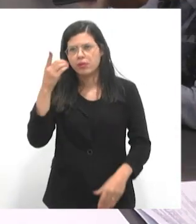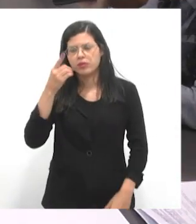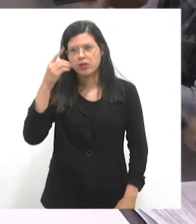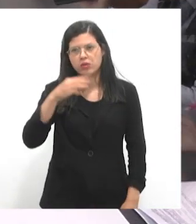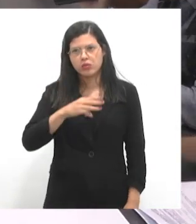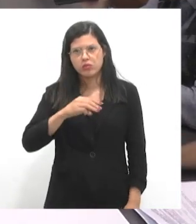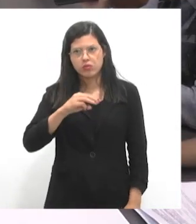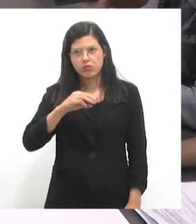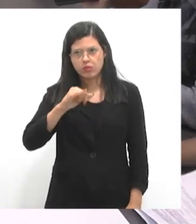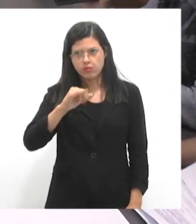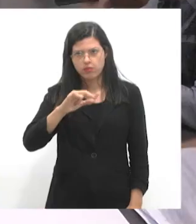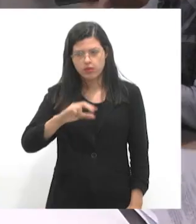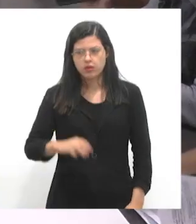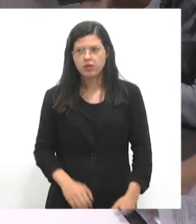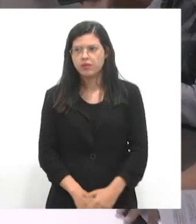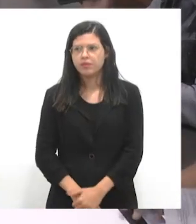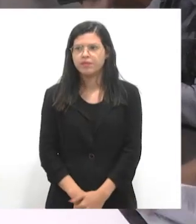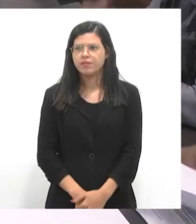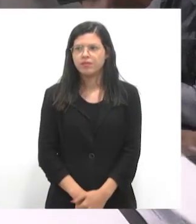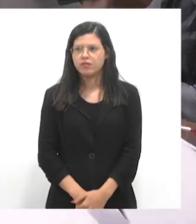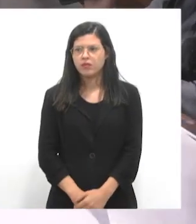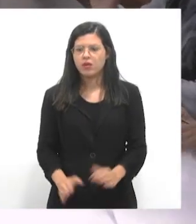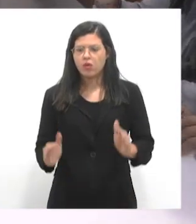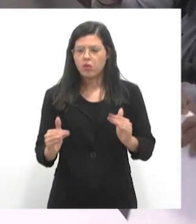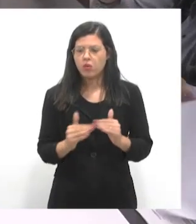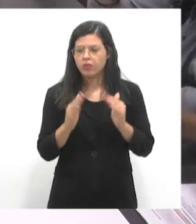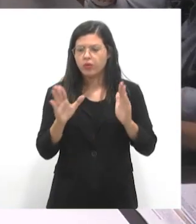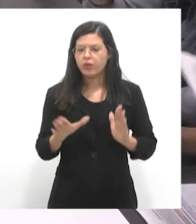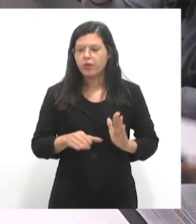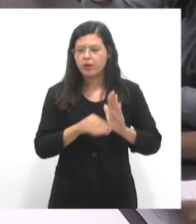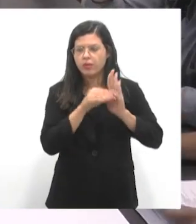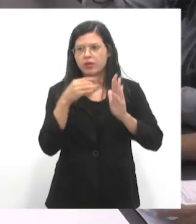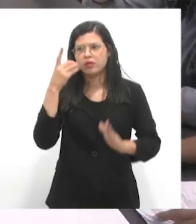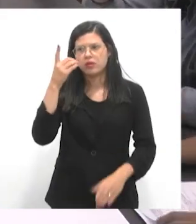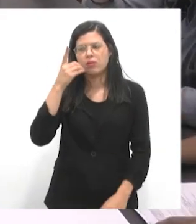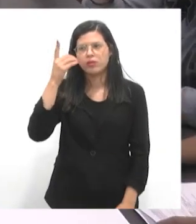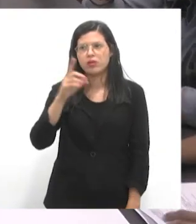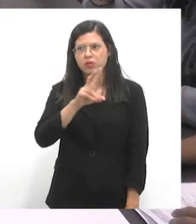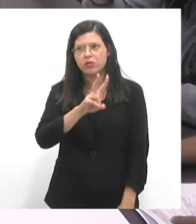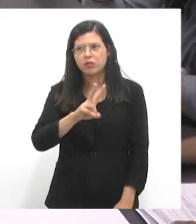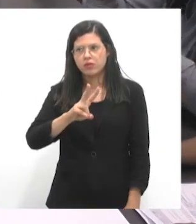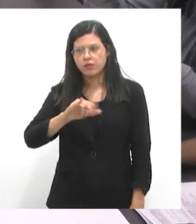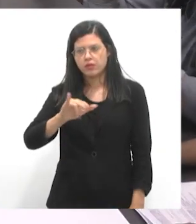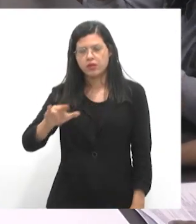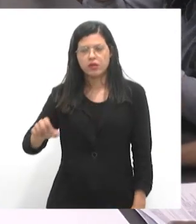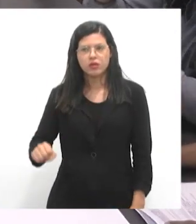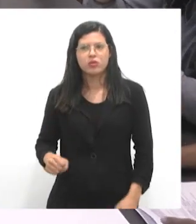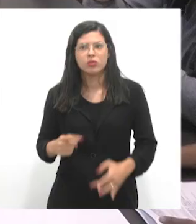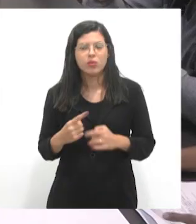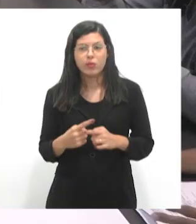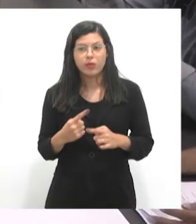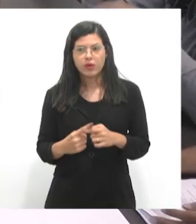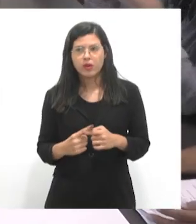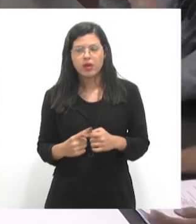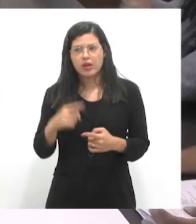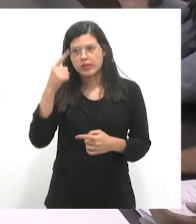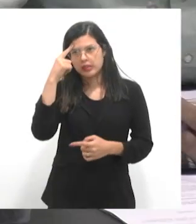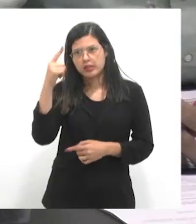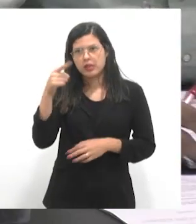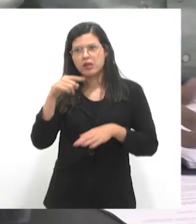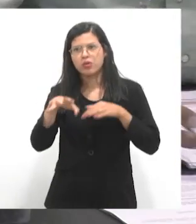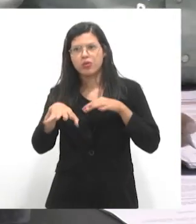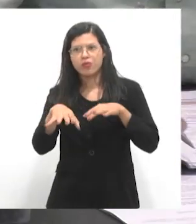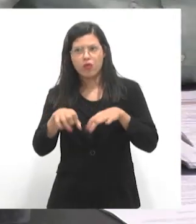Mink. Eu concordei com as emendas do deputado Cozzolino pelo seguinte: essa ideia de formação